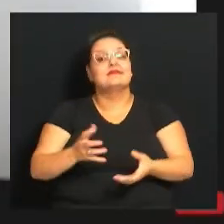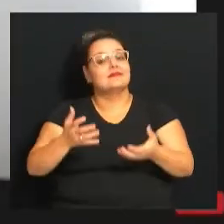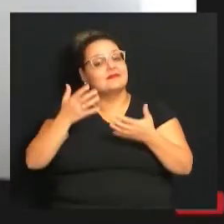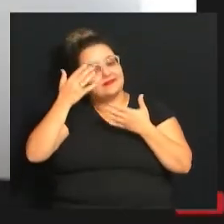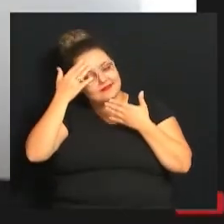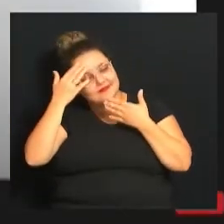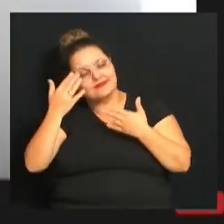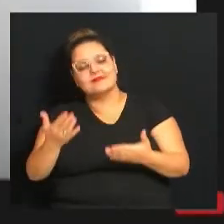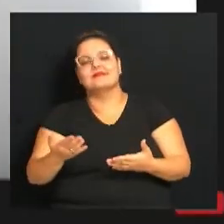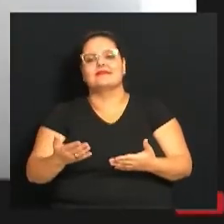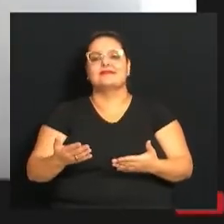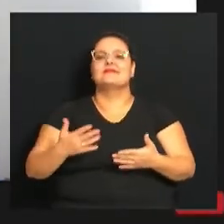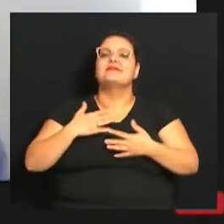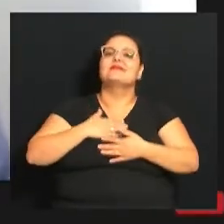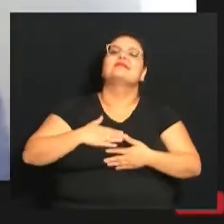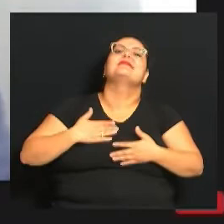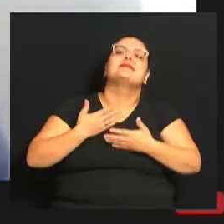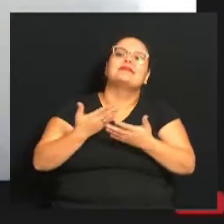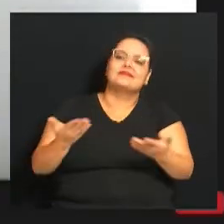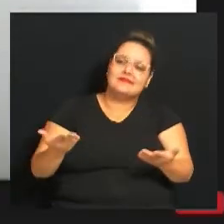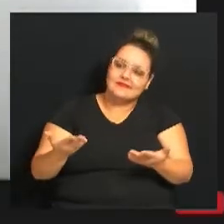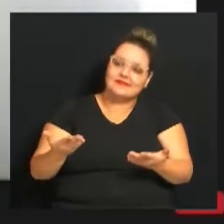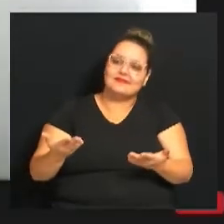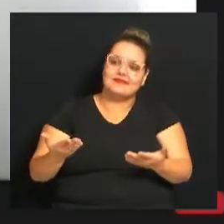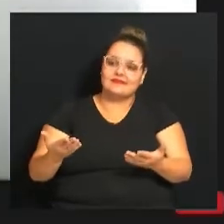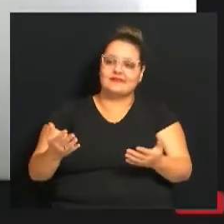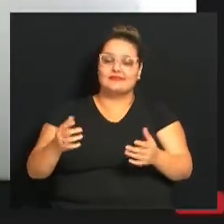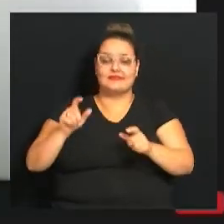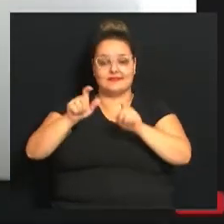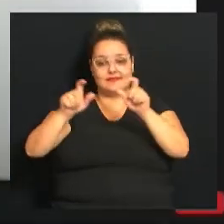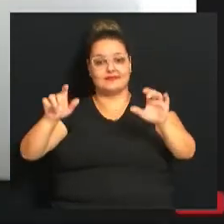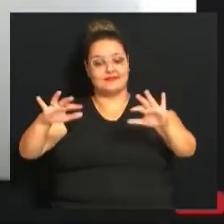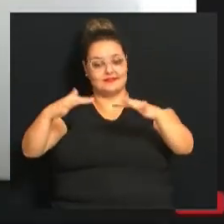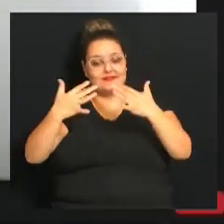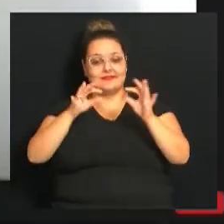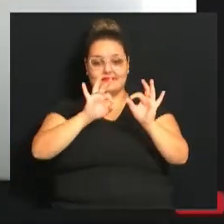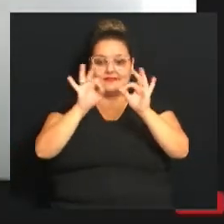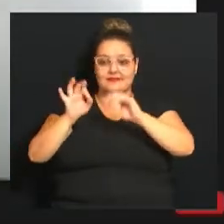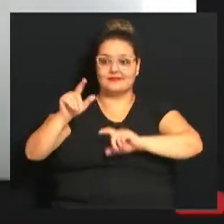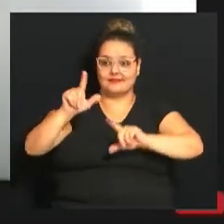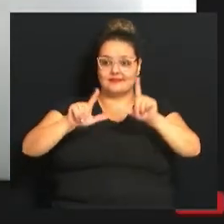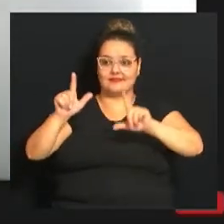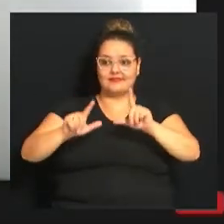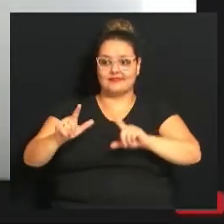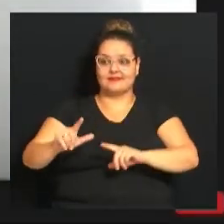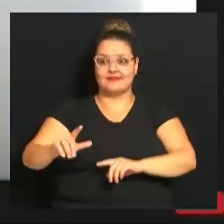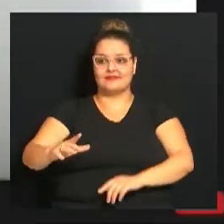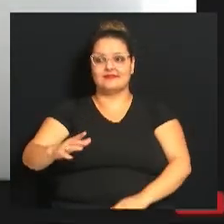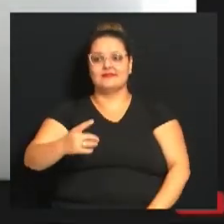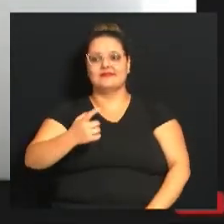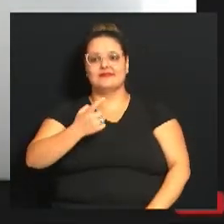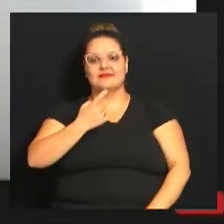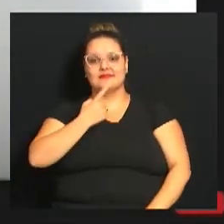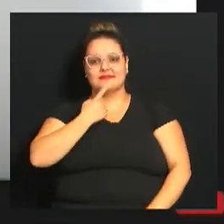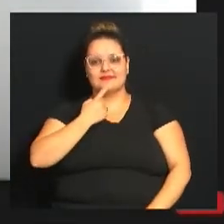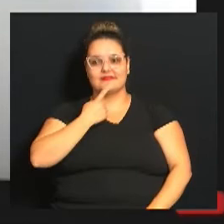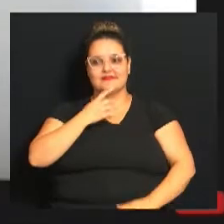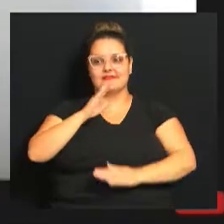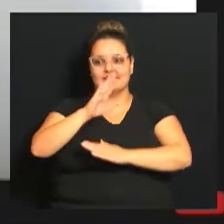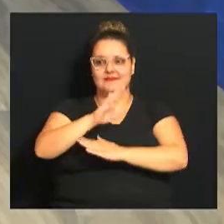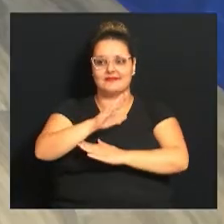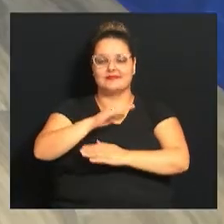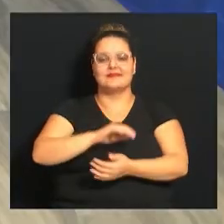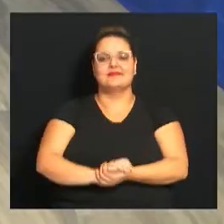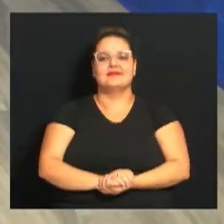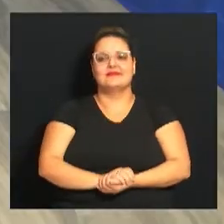Muito bom estar contigo, com todos os telespectadores da TV Câmara Campinas. Um prazer, estou à disposição. Tá certo, nós